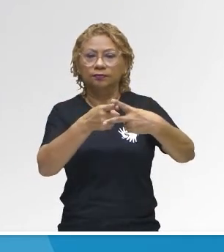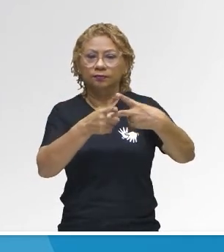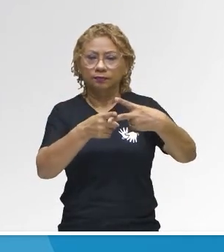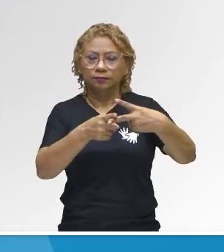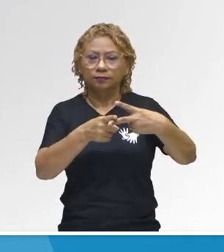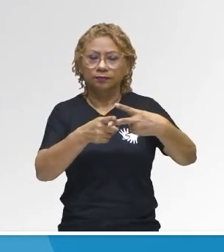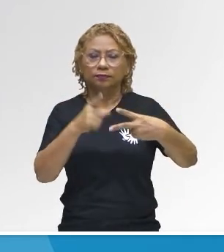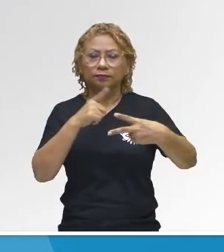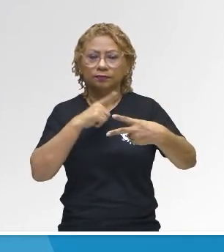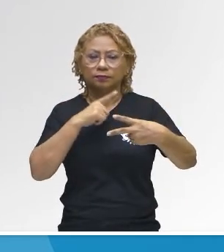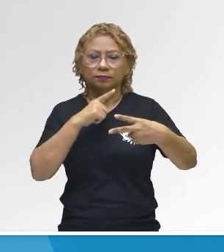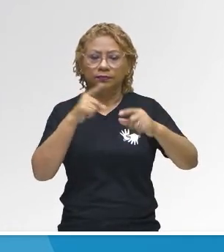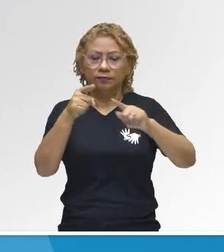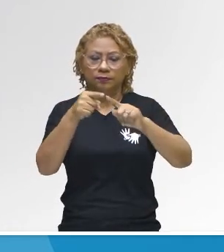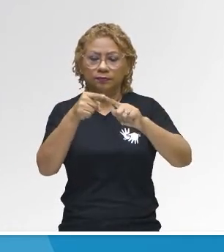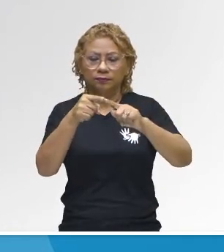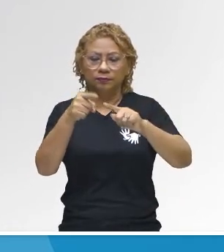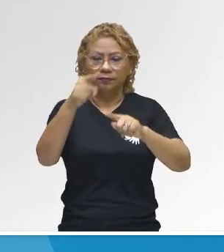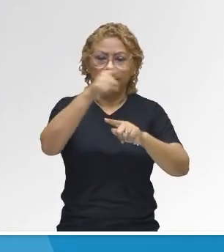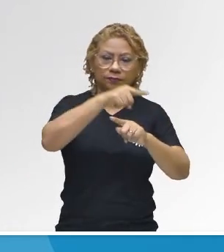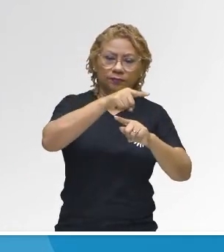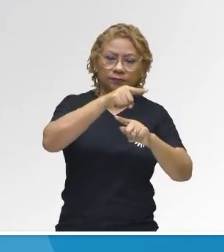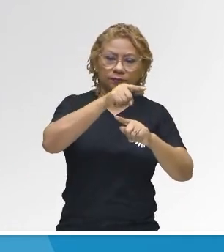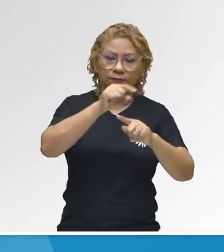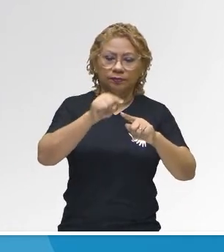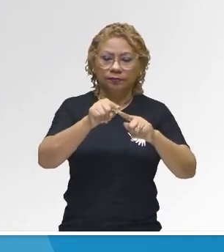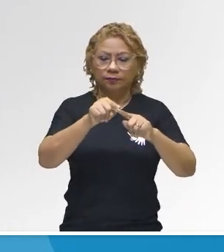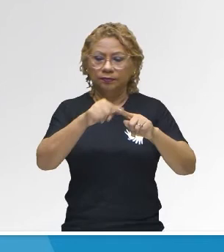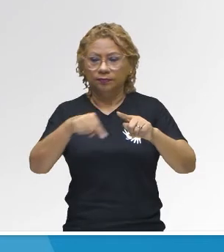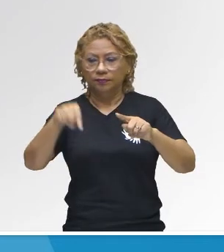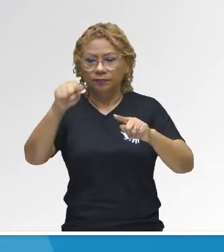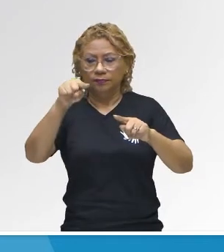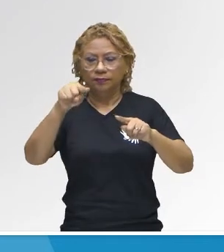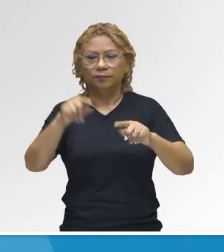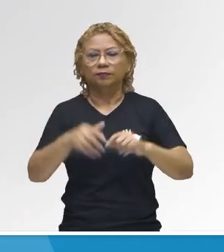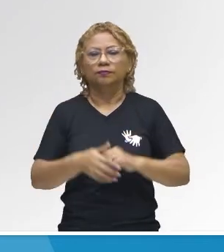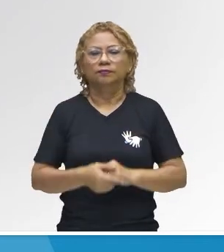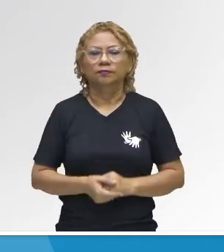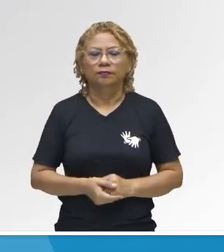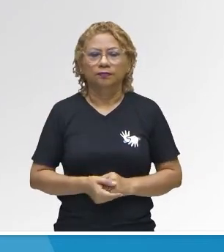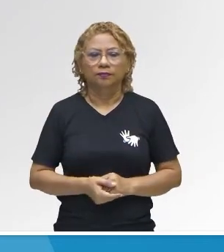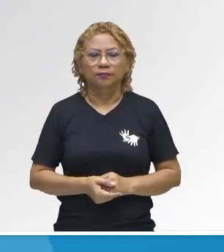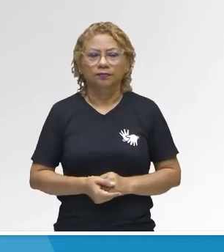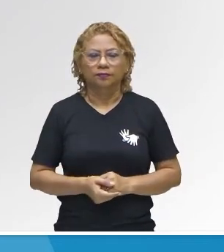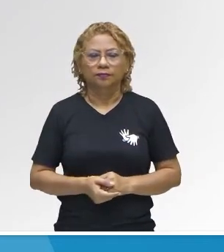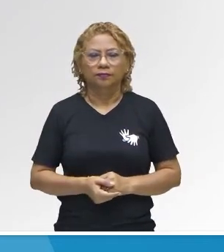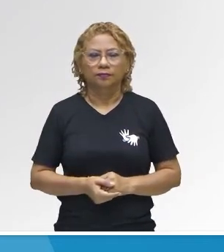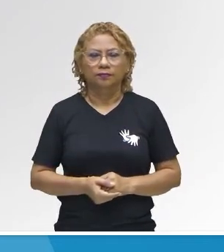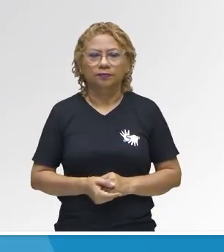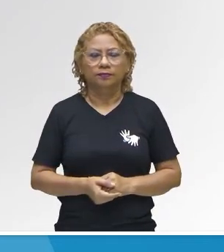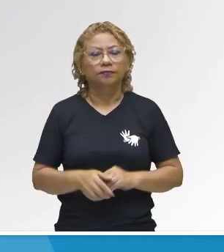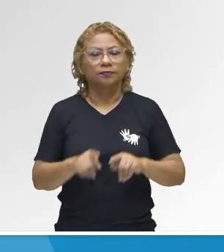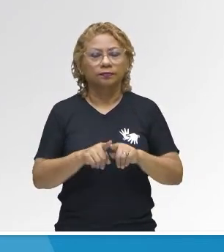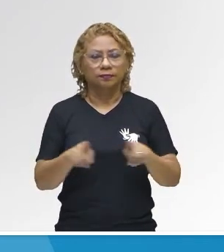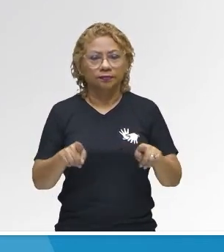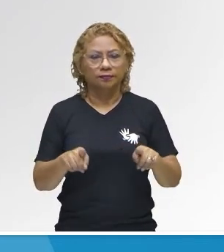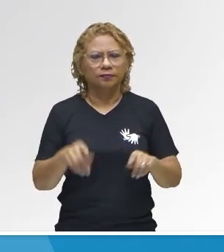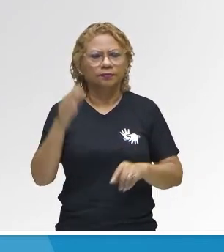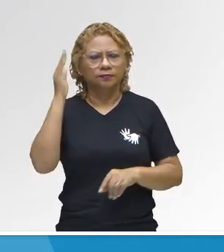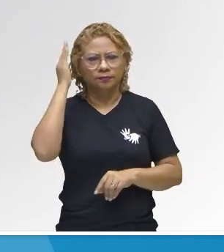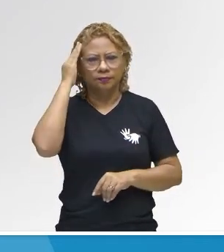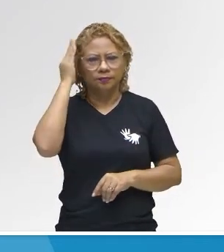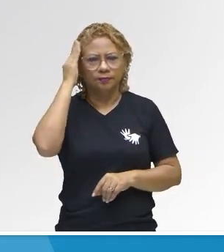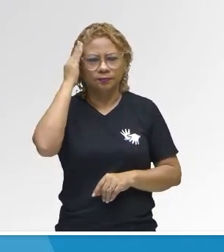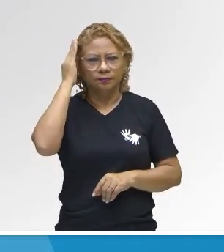aqui na direção de 90 graus e na direção de 270 graus. Porém, a gente sabe que aí